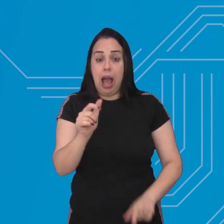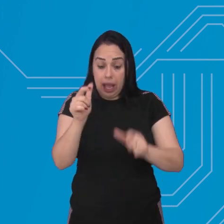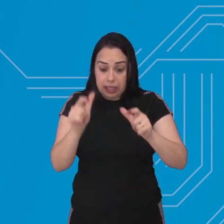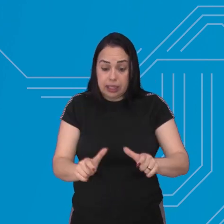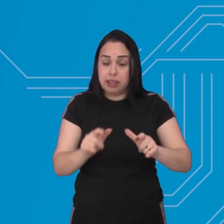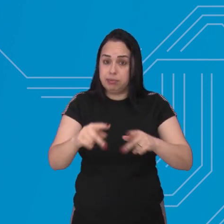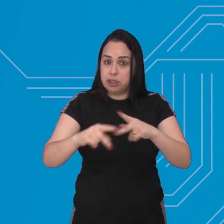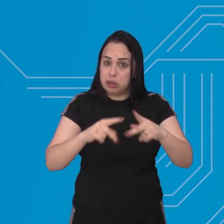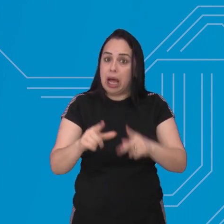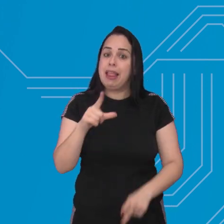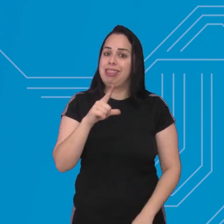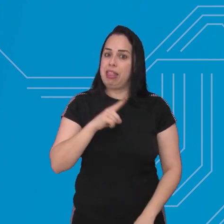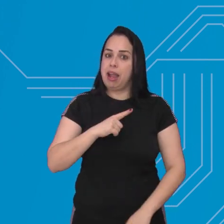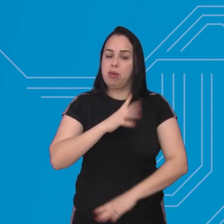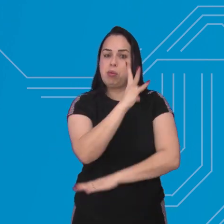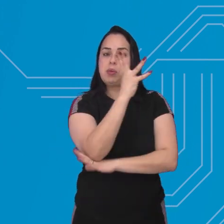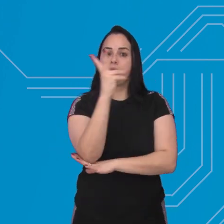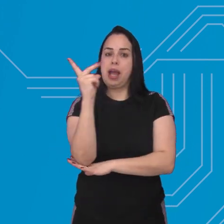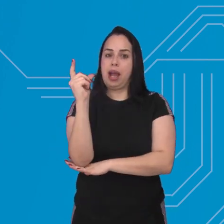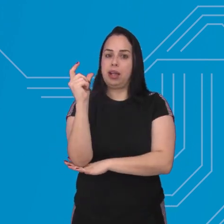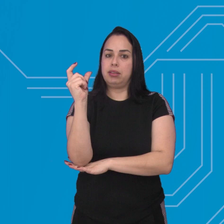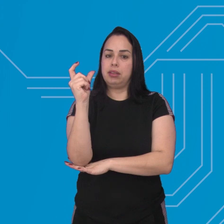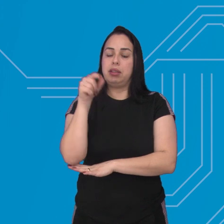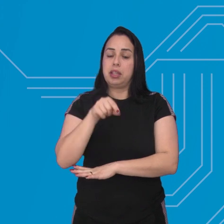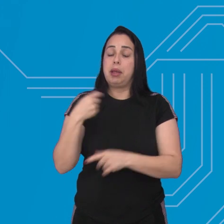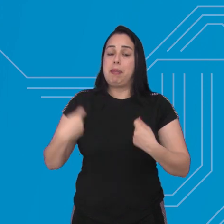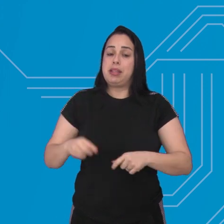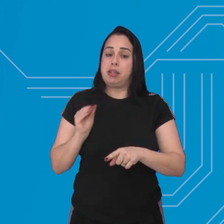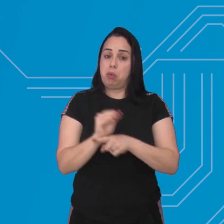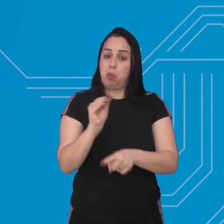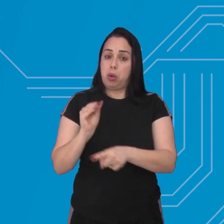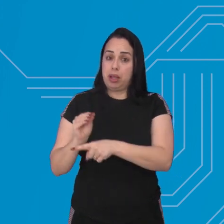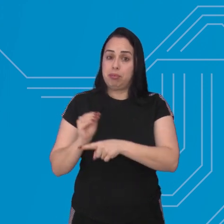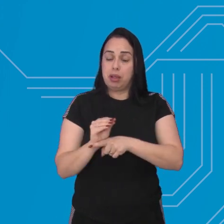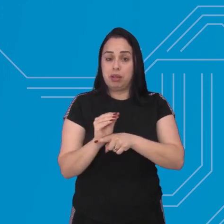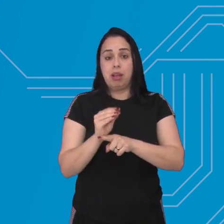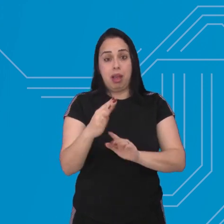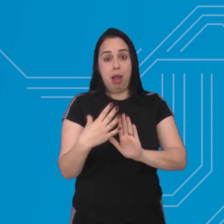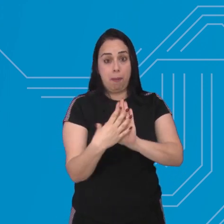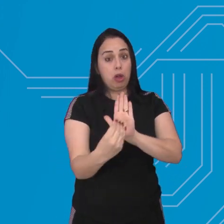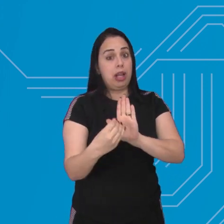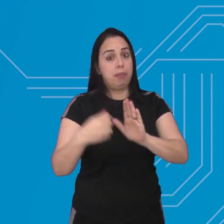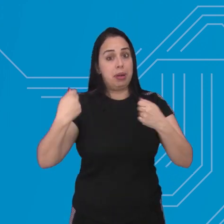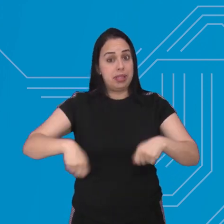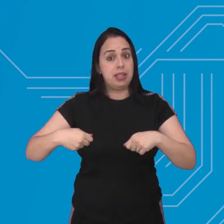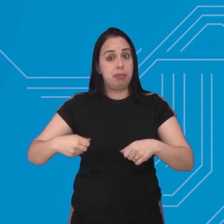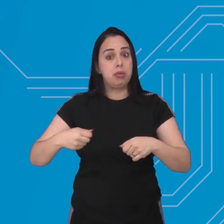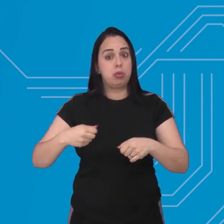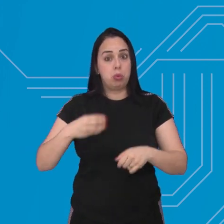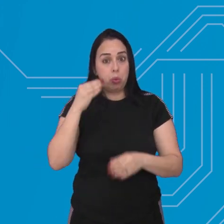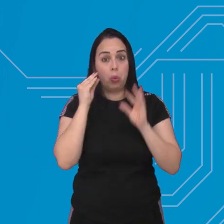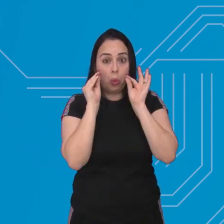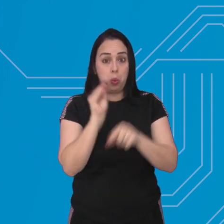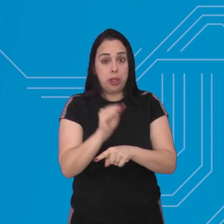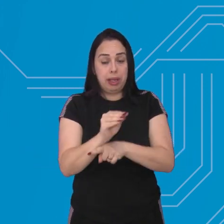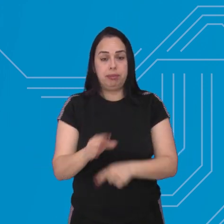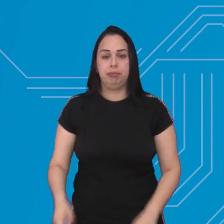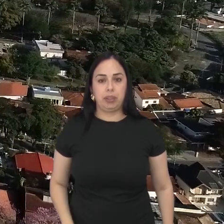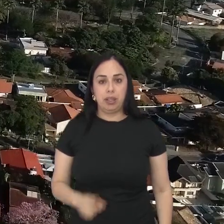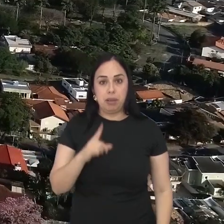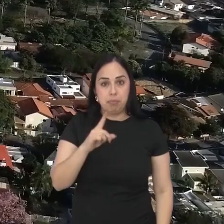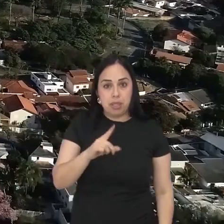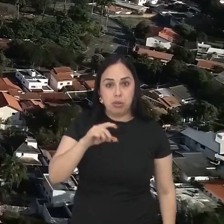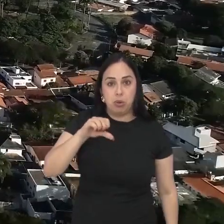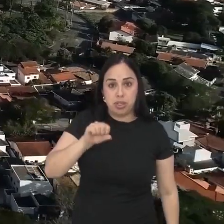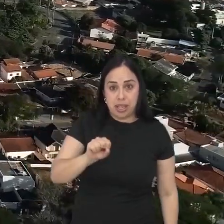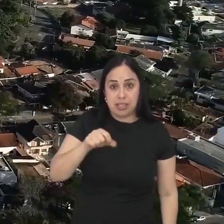São José também temos o Cerrado e ele faz parte de uma área de proteção integral. Um exemplo que precisamos reforçar.